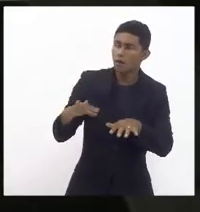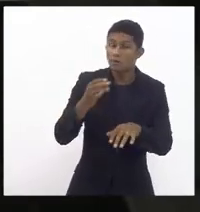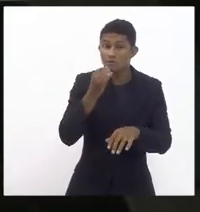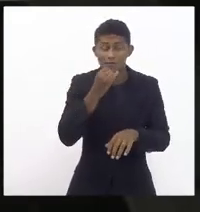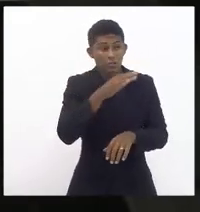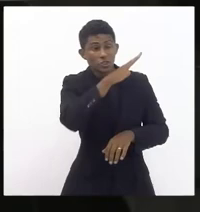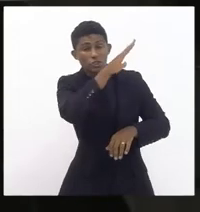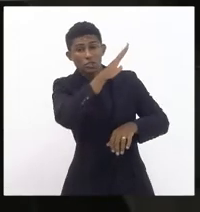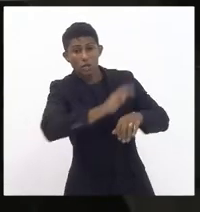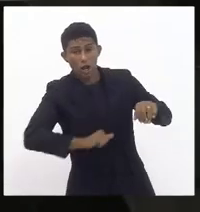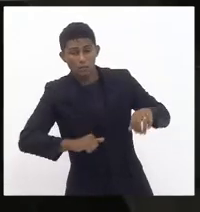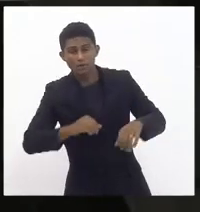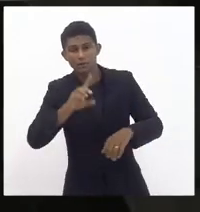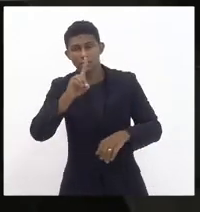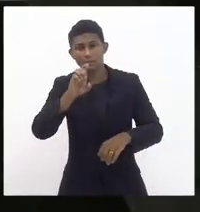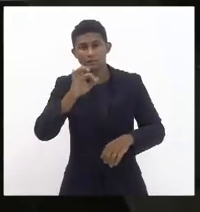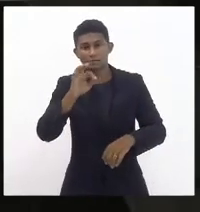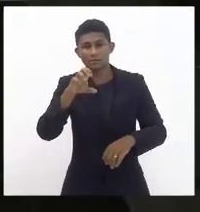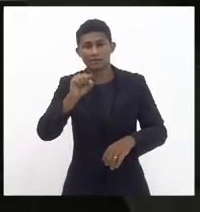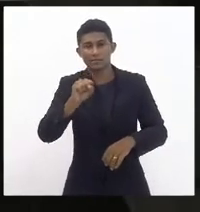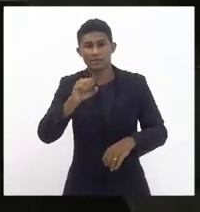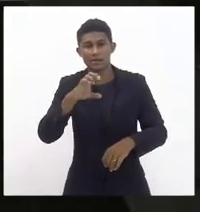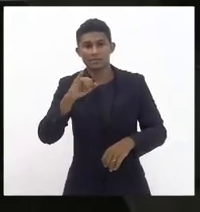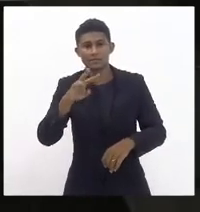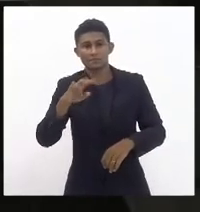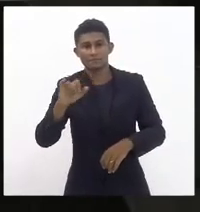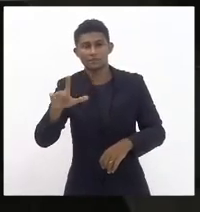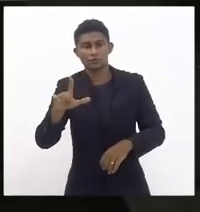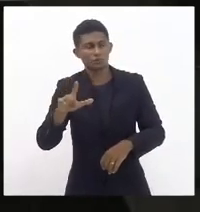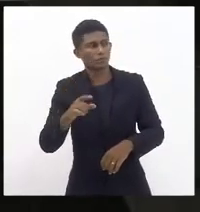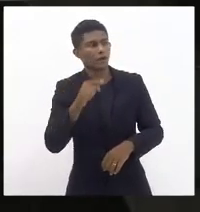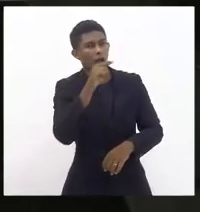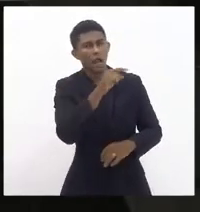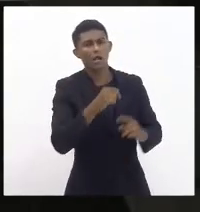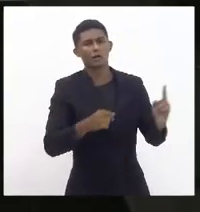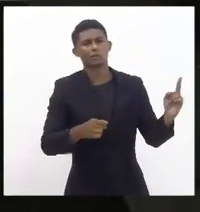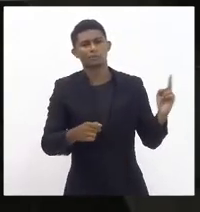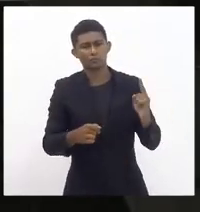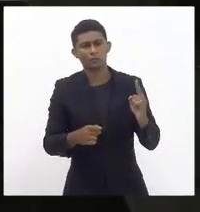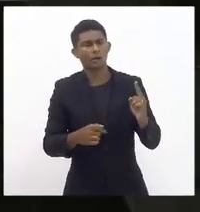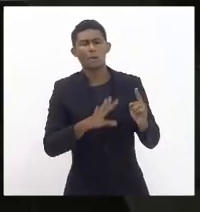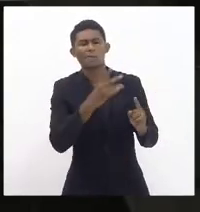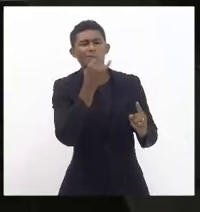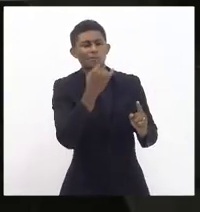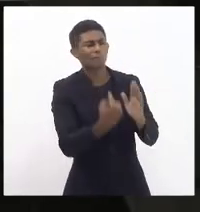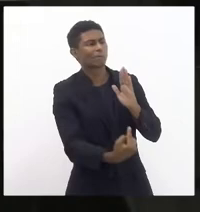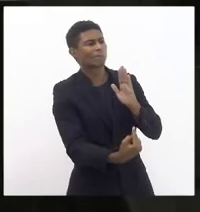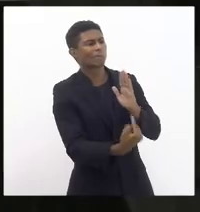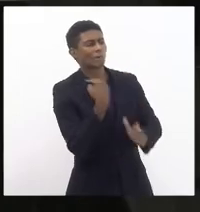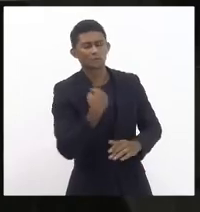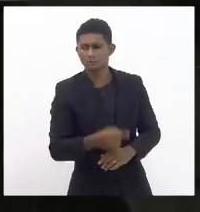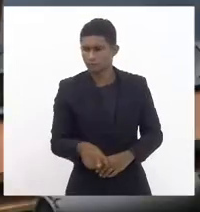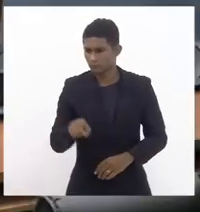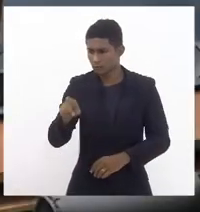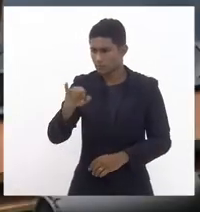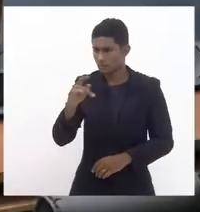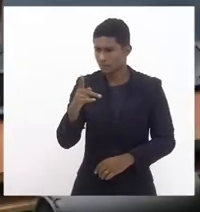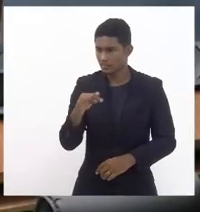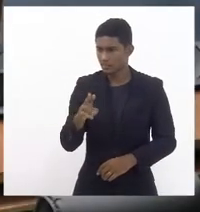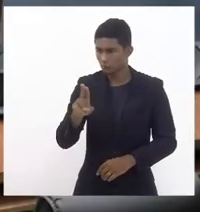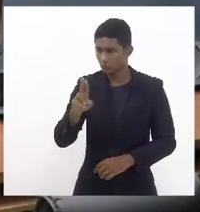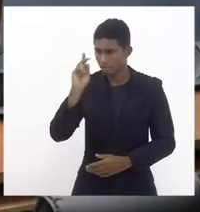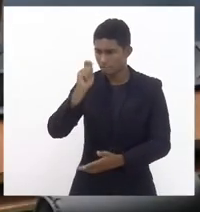para fazer a vistoria E aí eu Defesa Civil vai perguntar o senhor seu IPTU Tá pago